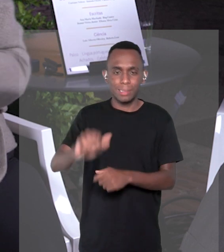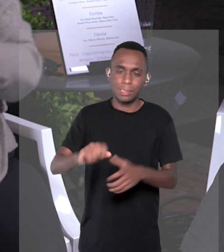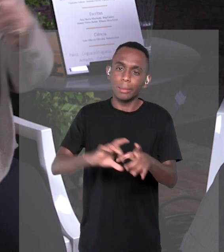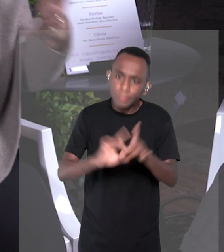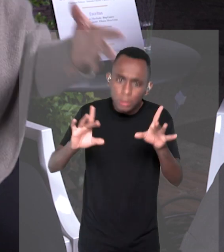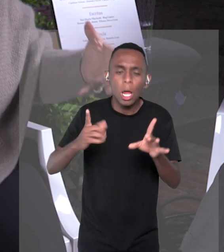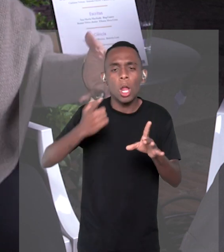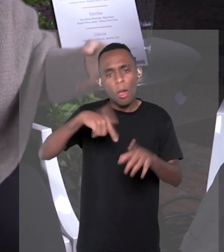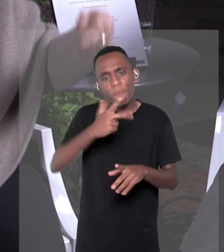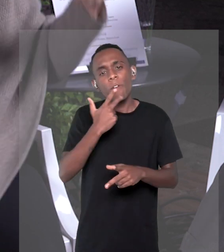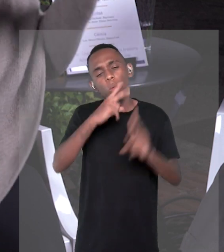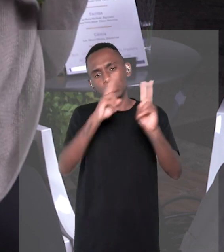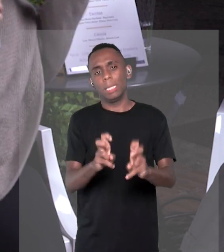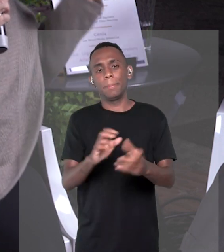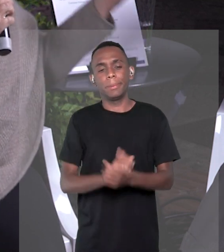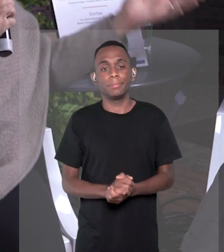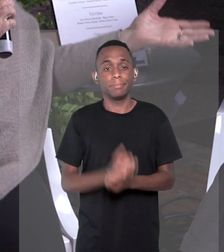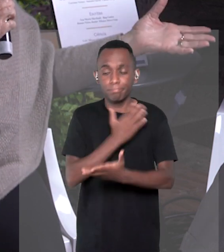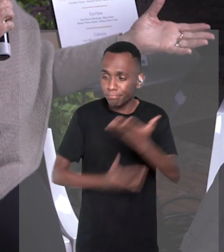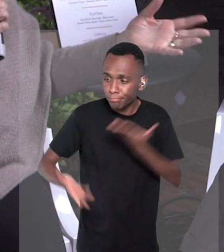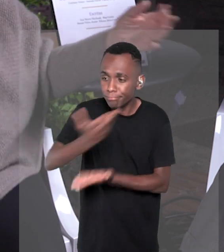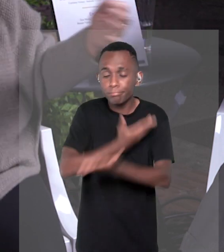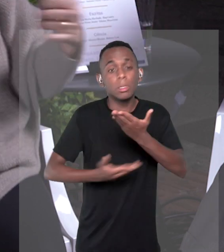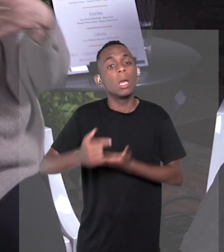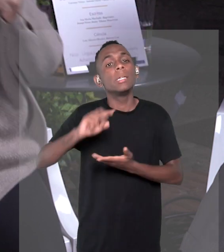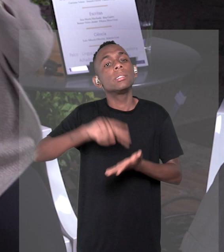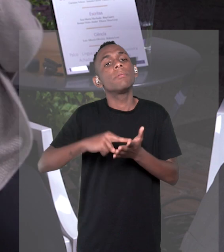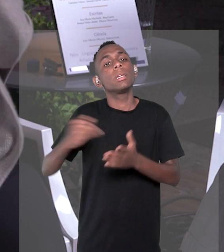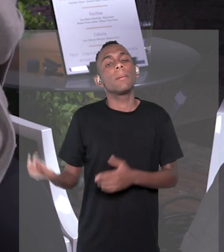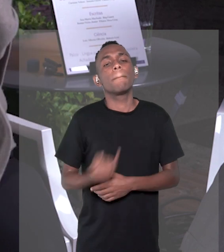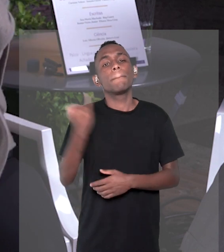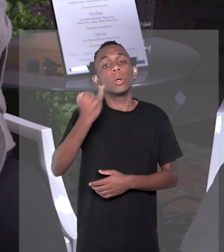Não é? Vida real, presenças amigas,